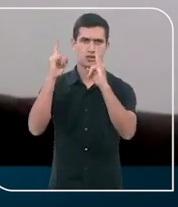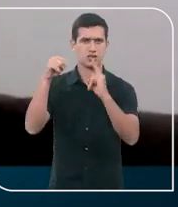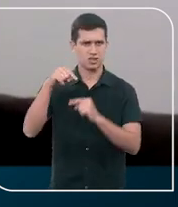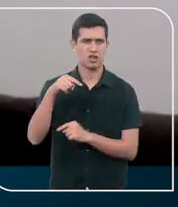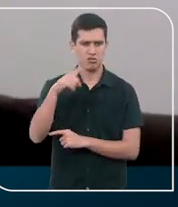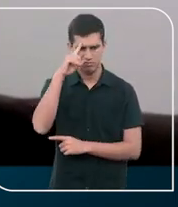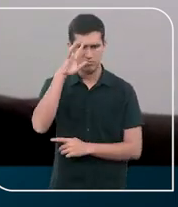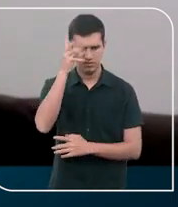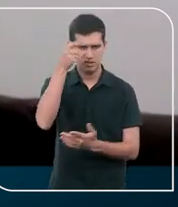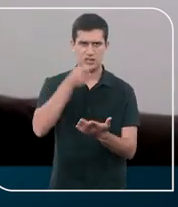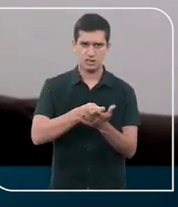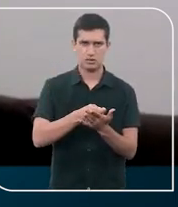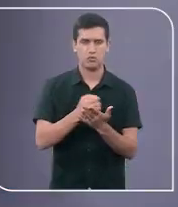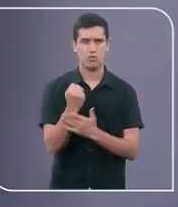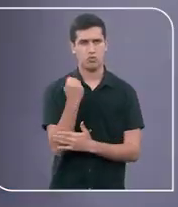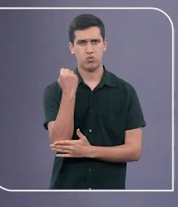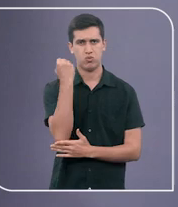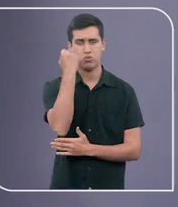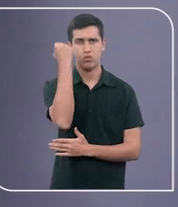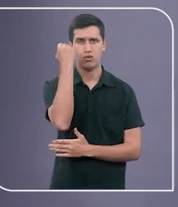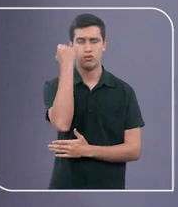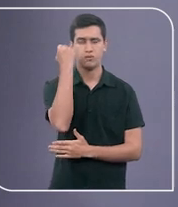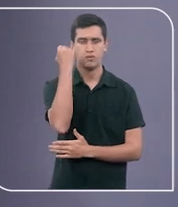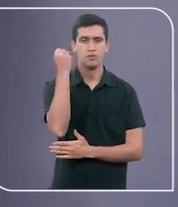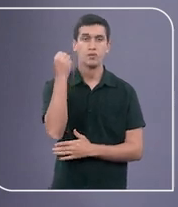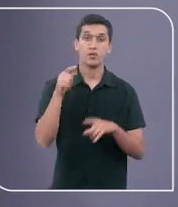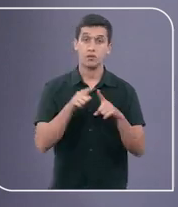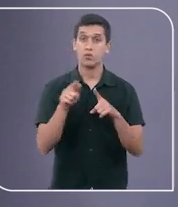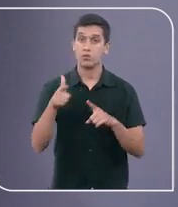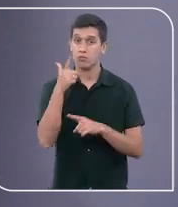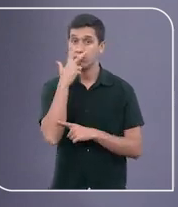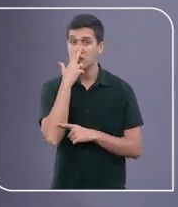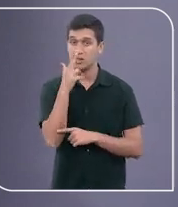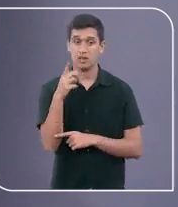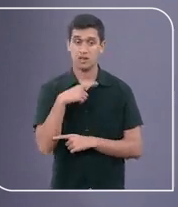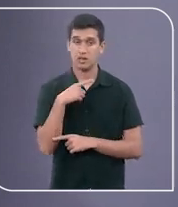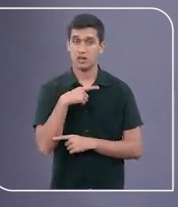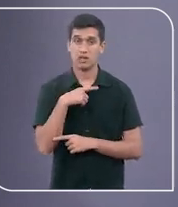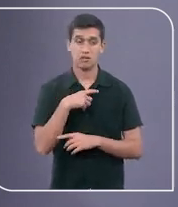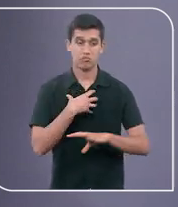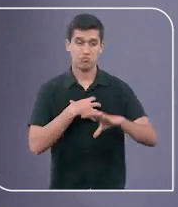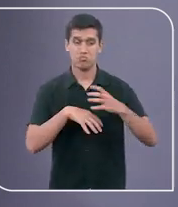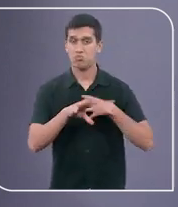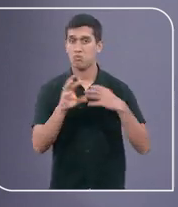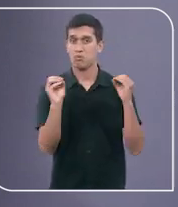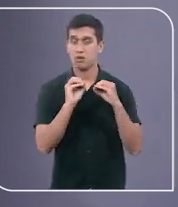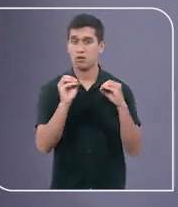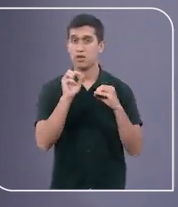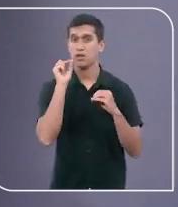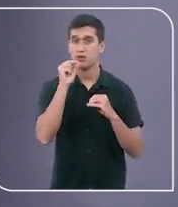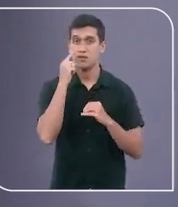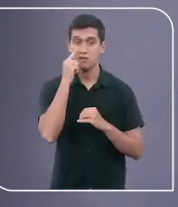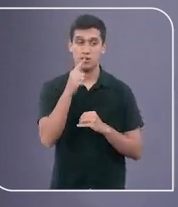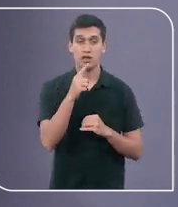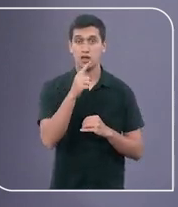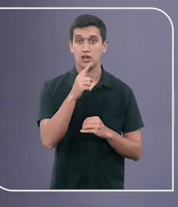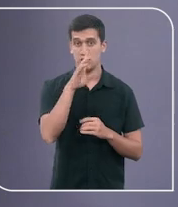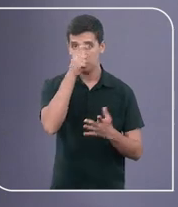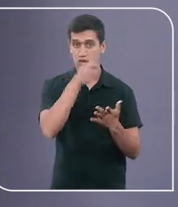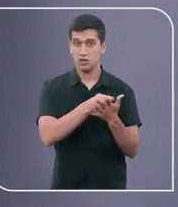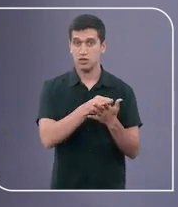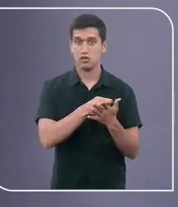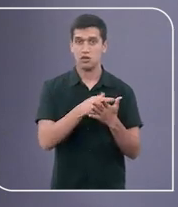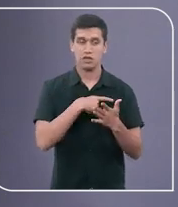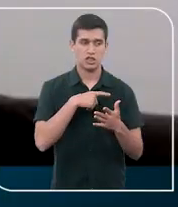prejuízo notório. A outra questão que parece desrazoável também é você limitar, então, pelo porte. Temos também